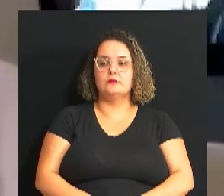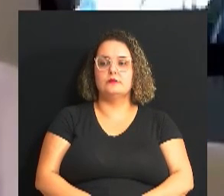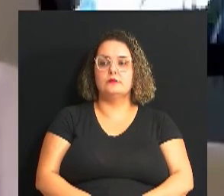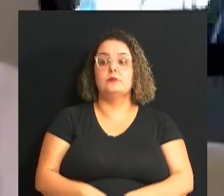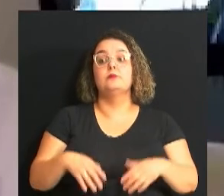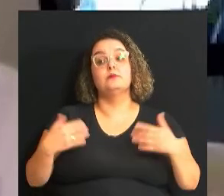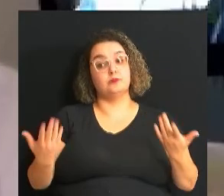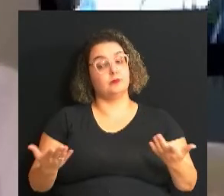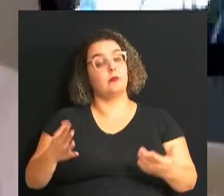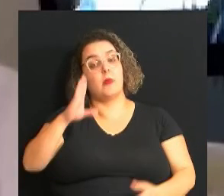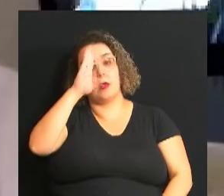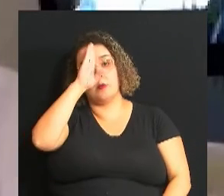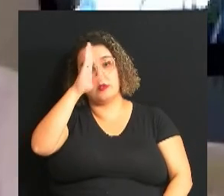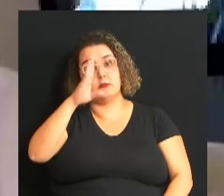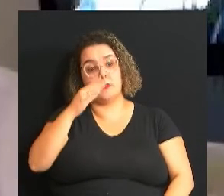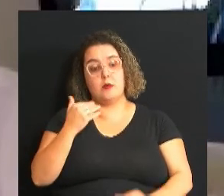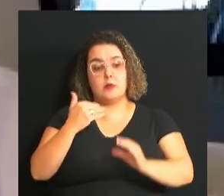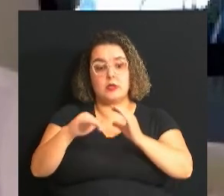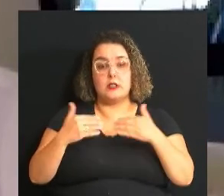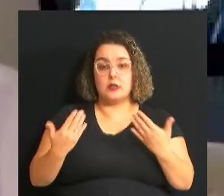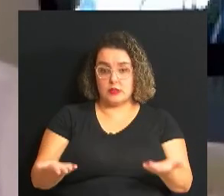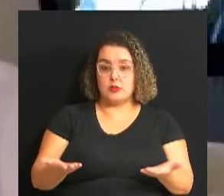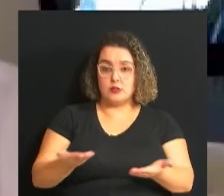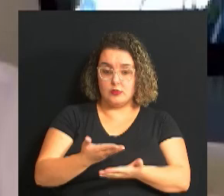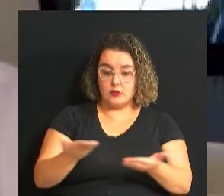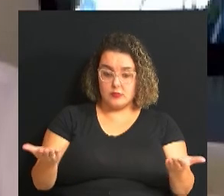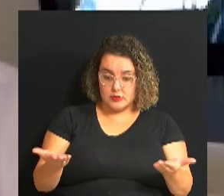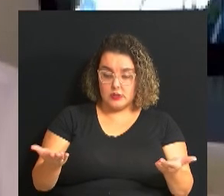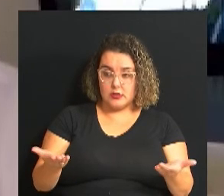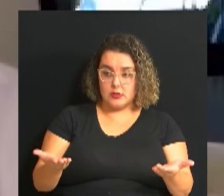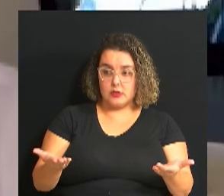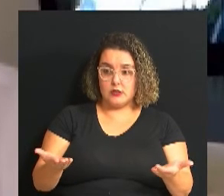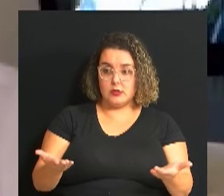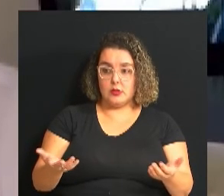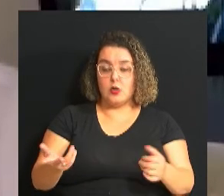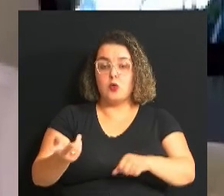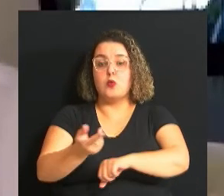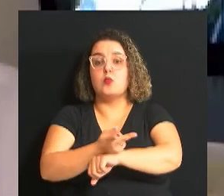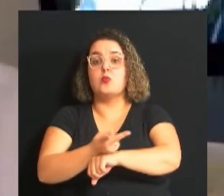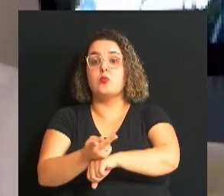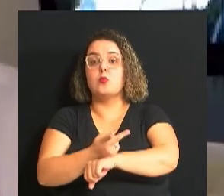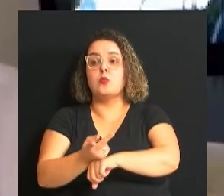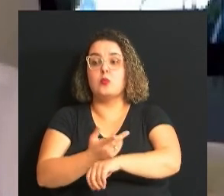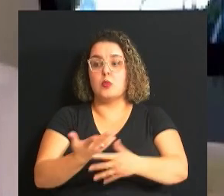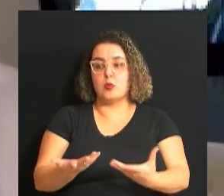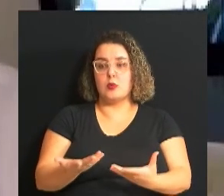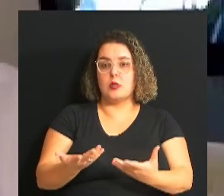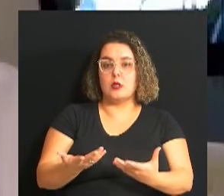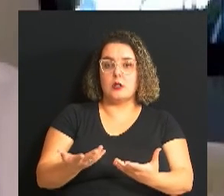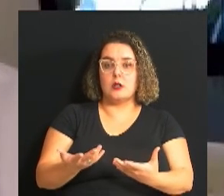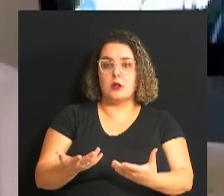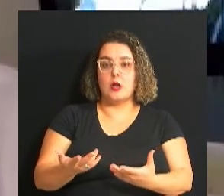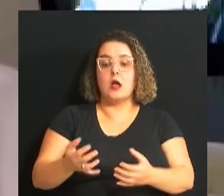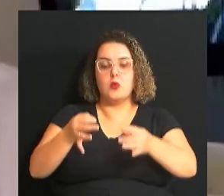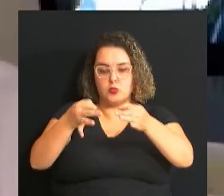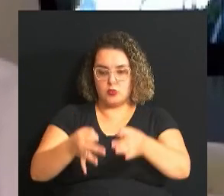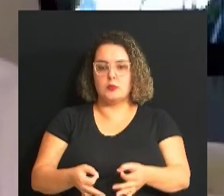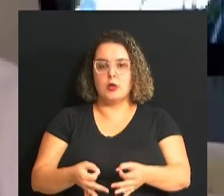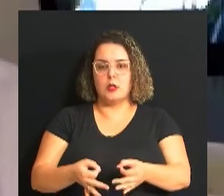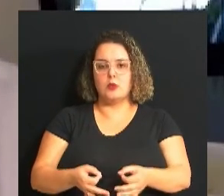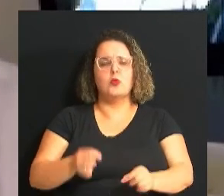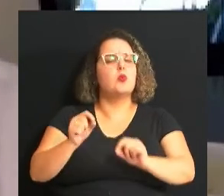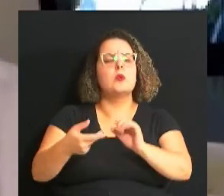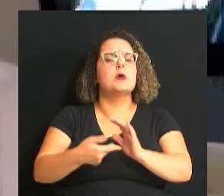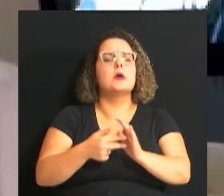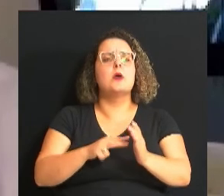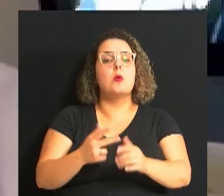Olha, a principal mensagem que eu vou deixar para vocês é procurar se encaminhar da maneira correta. O que é isso?